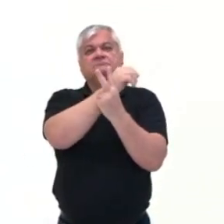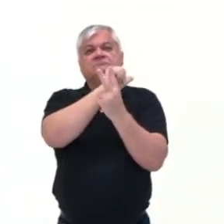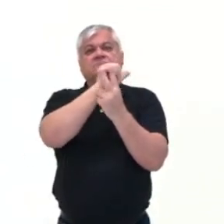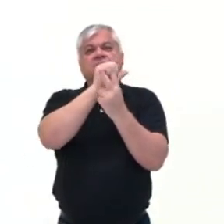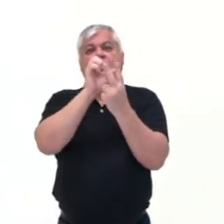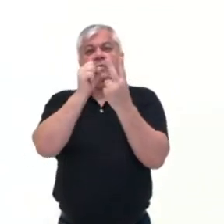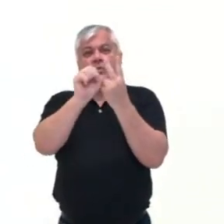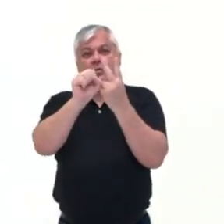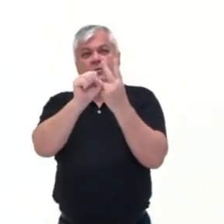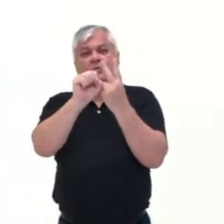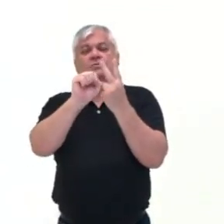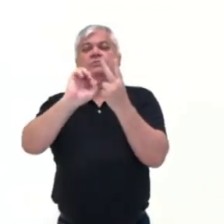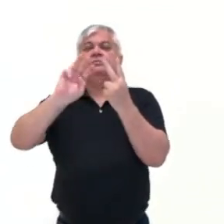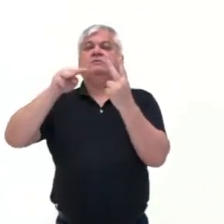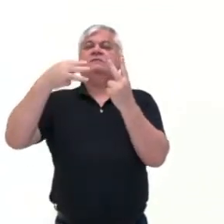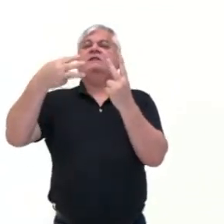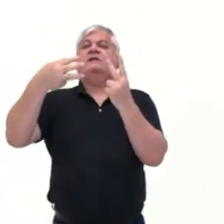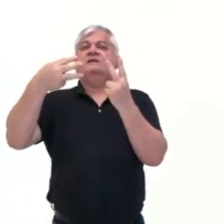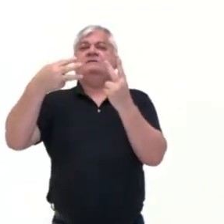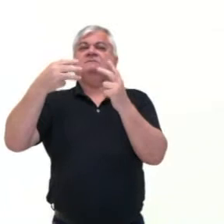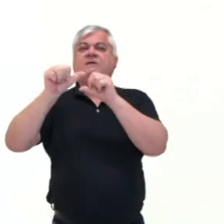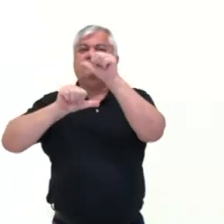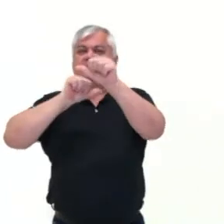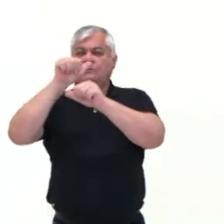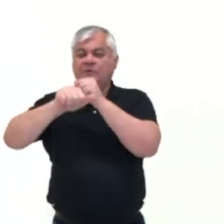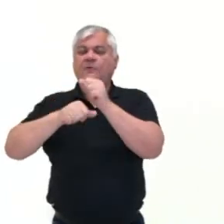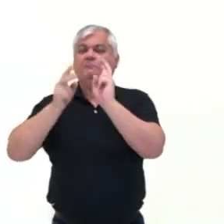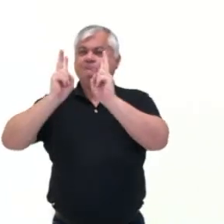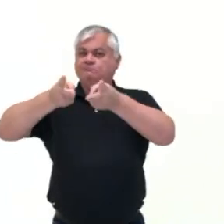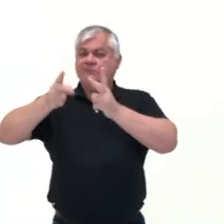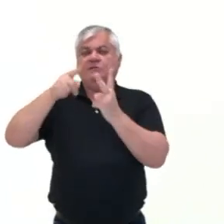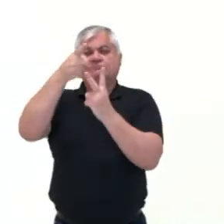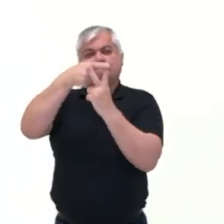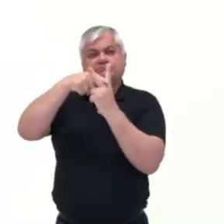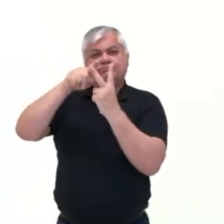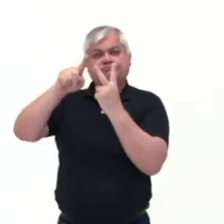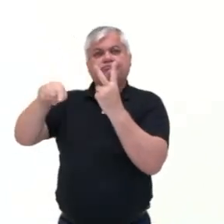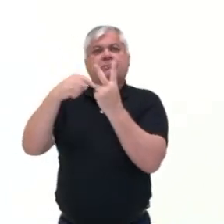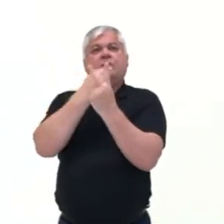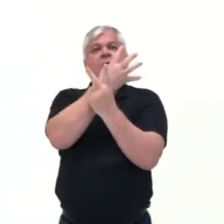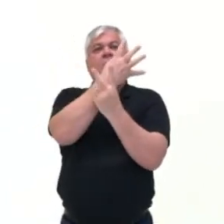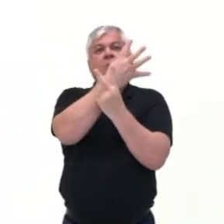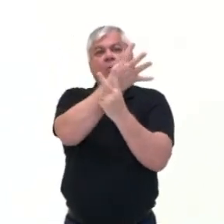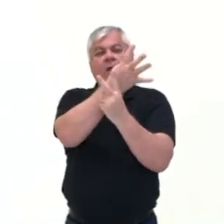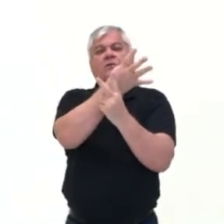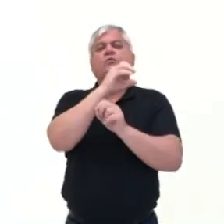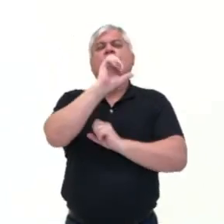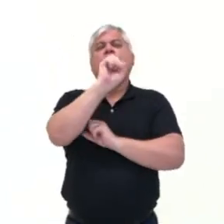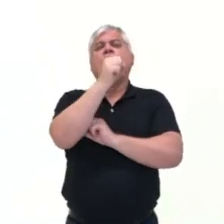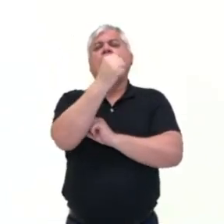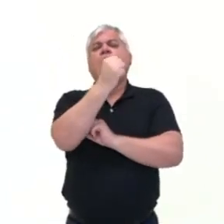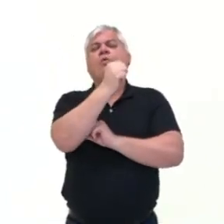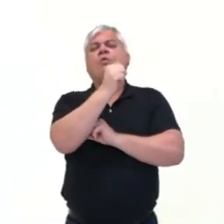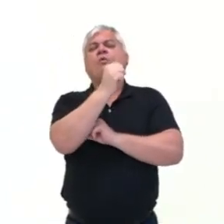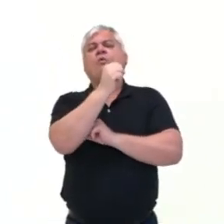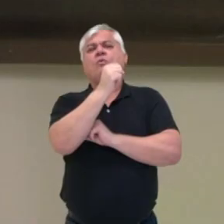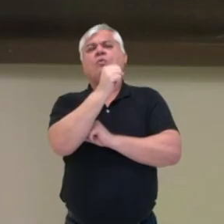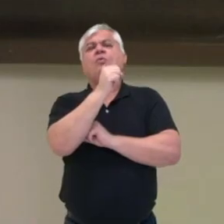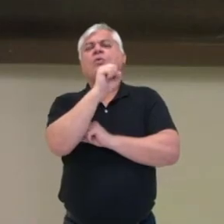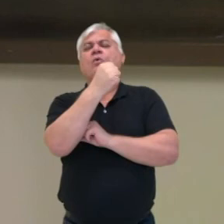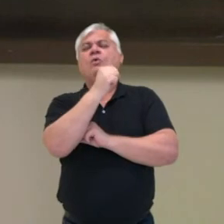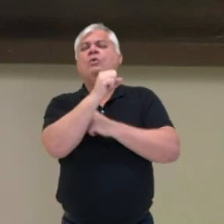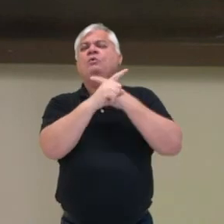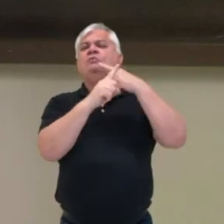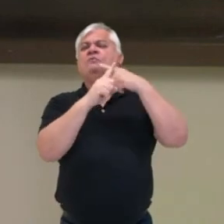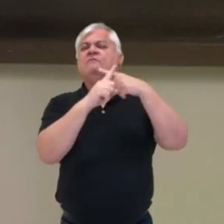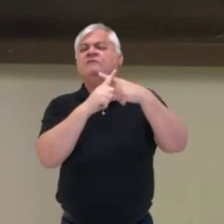O numerador vira o expoente. Permaneci com a raiz, com o índice, que é 4, e que